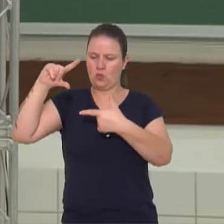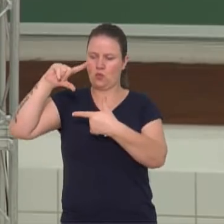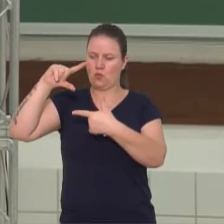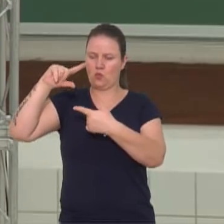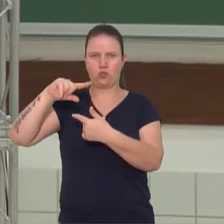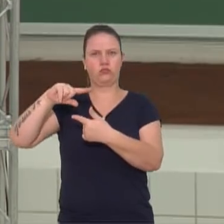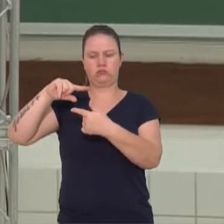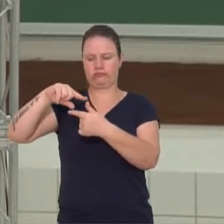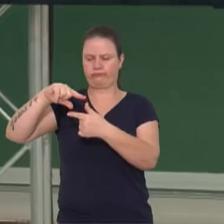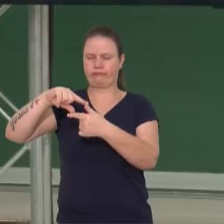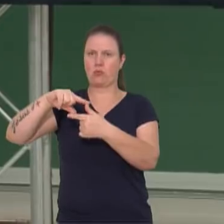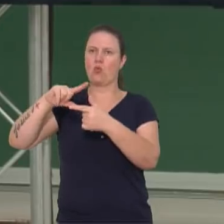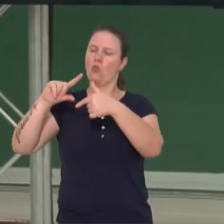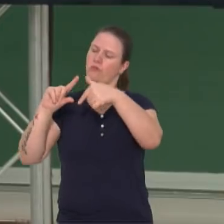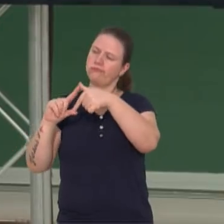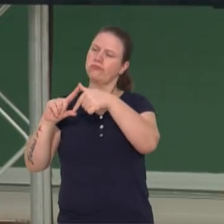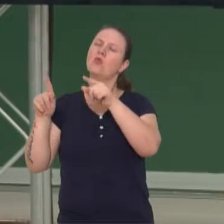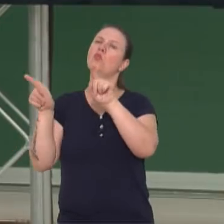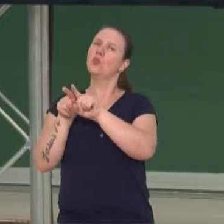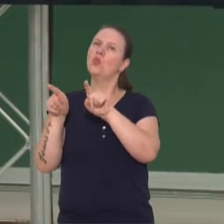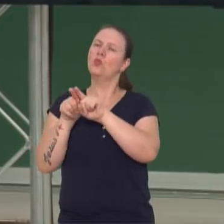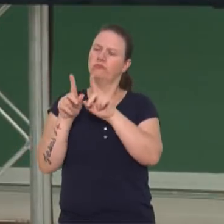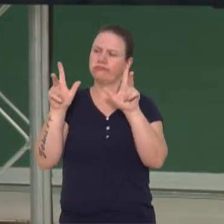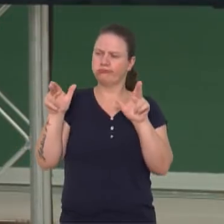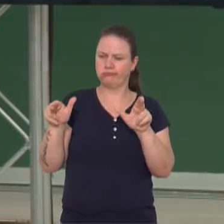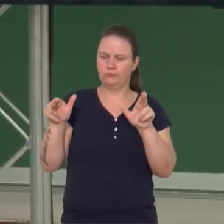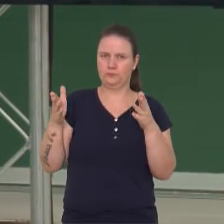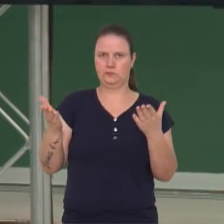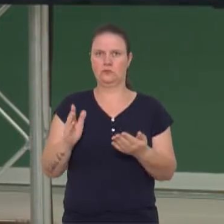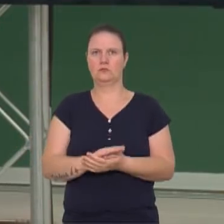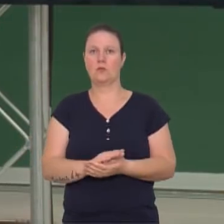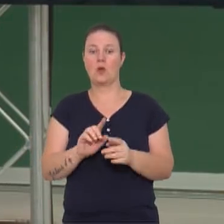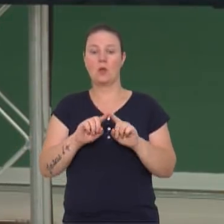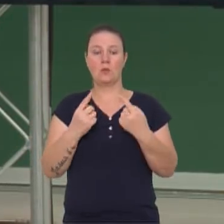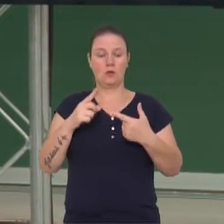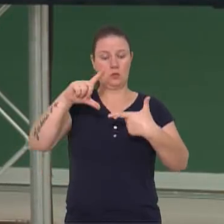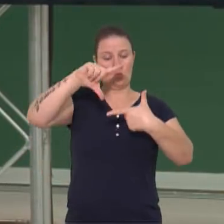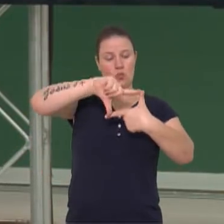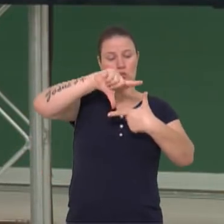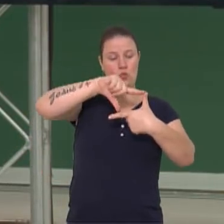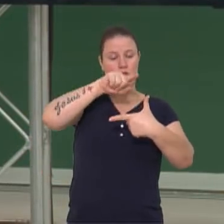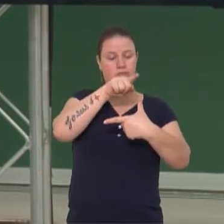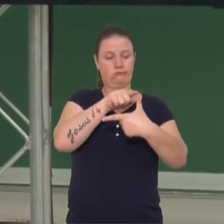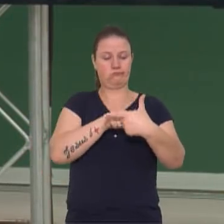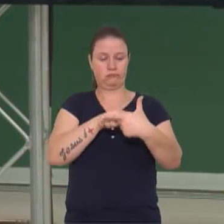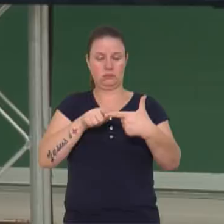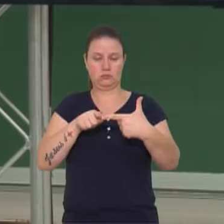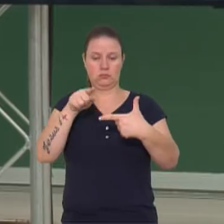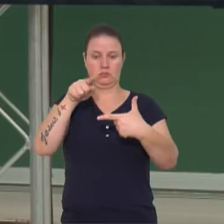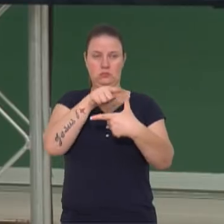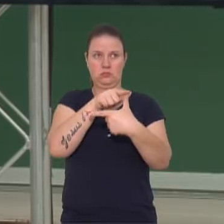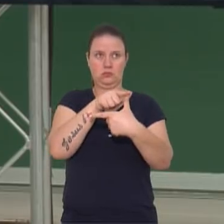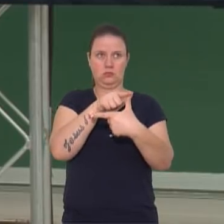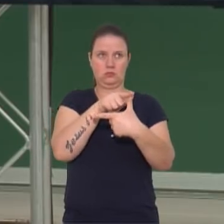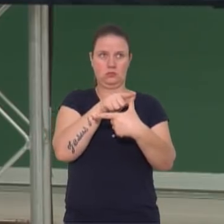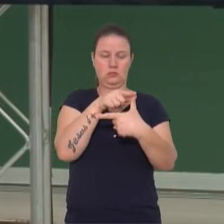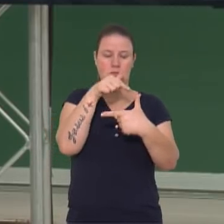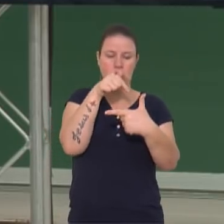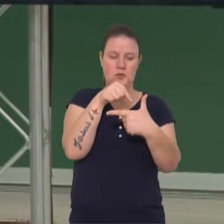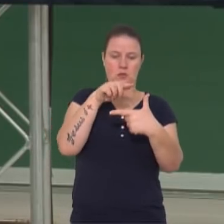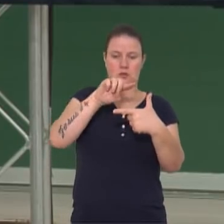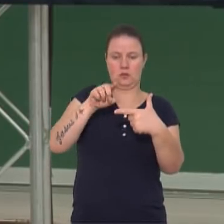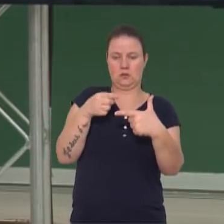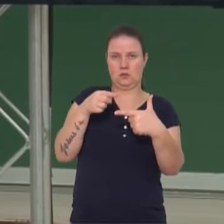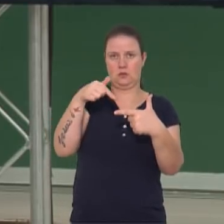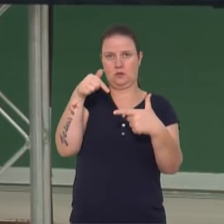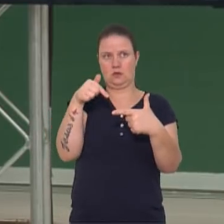quadrado, vai dar a mesma medida. Só que os lados do retângulo medem 7,7